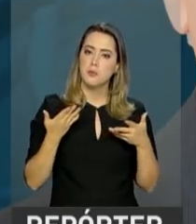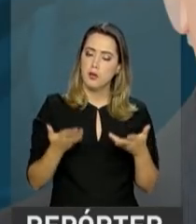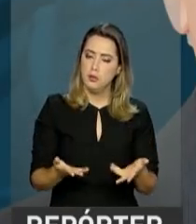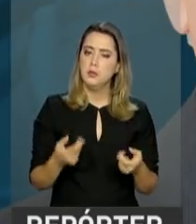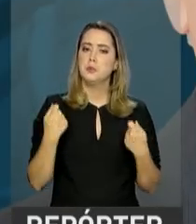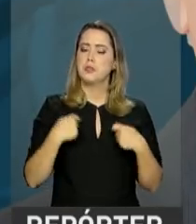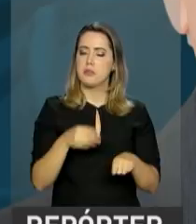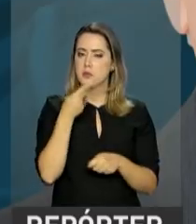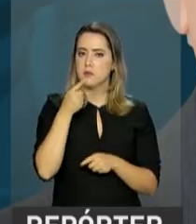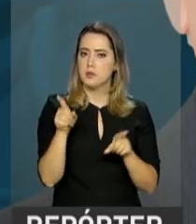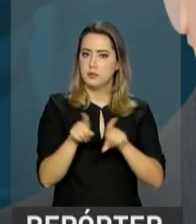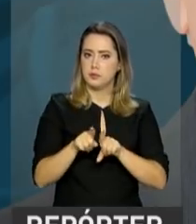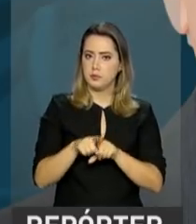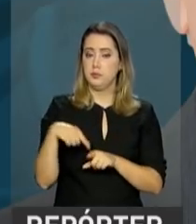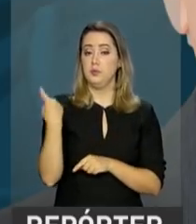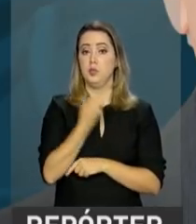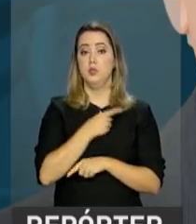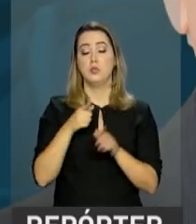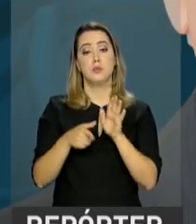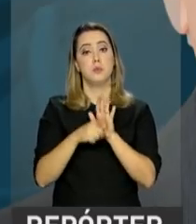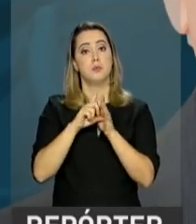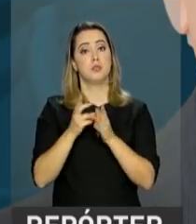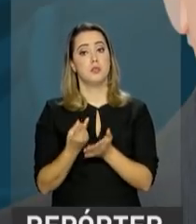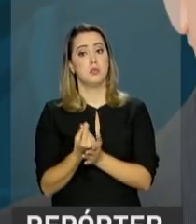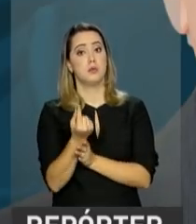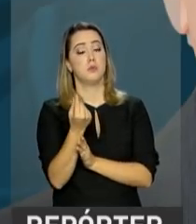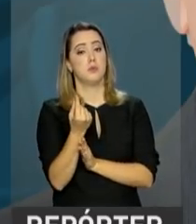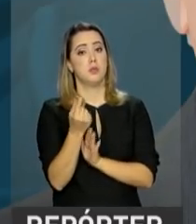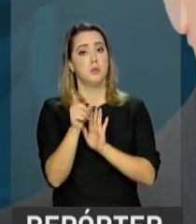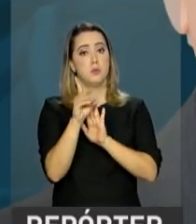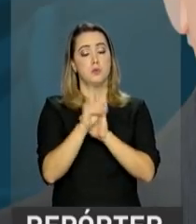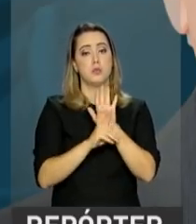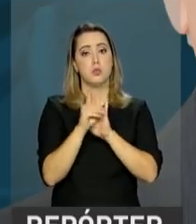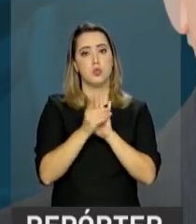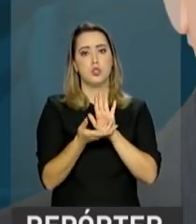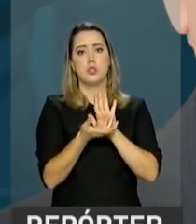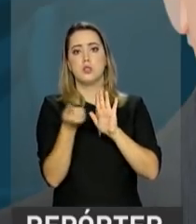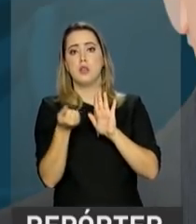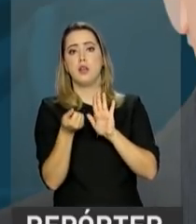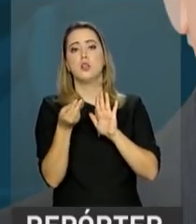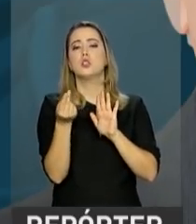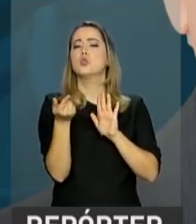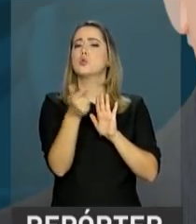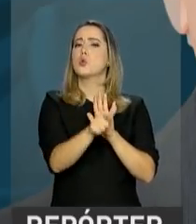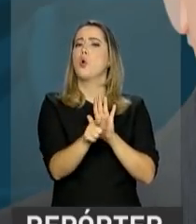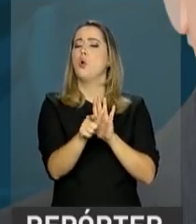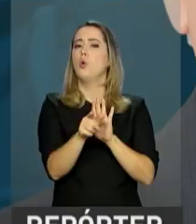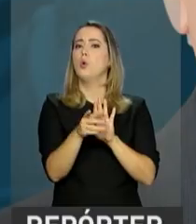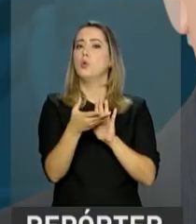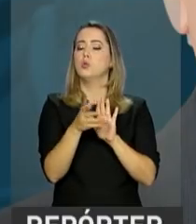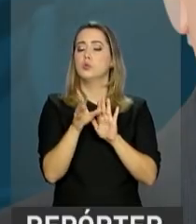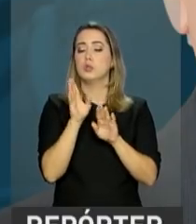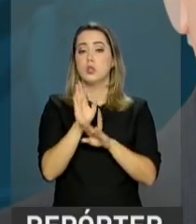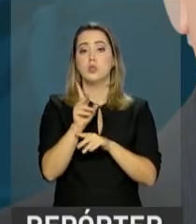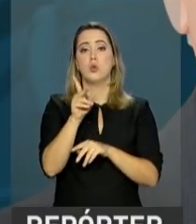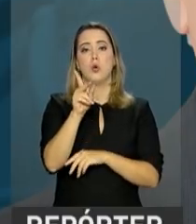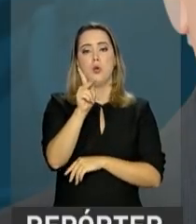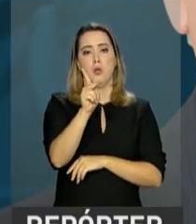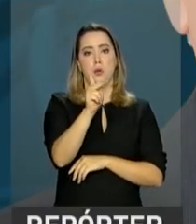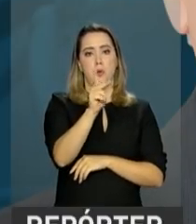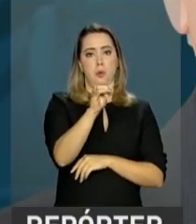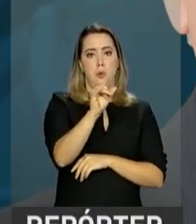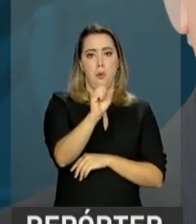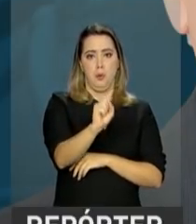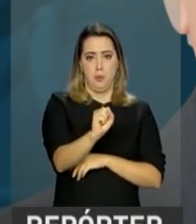devo dizer que nós também antecipamos um direito a saque e outro benefício o pis pasep a